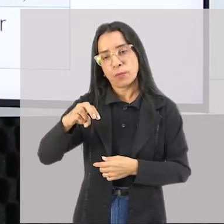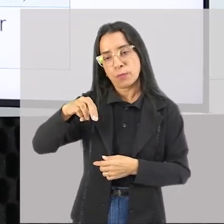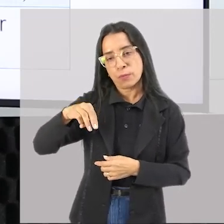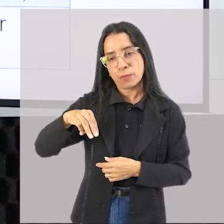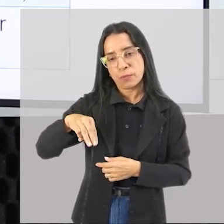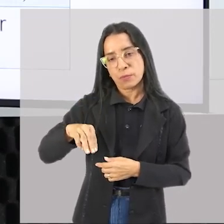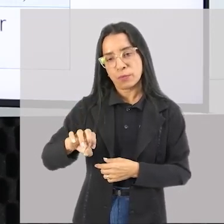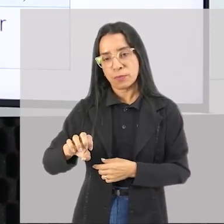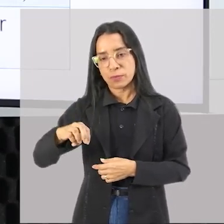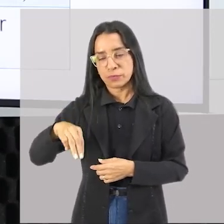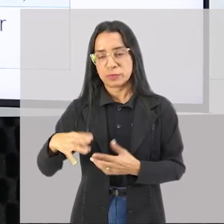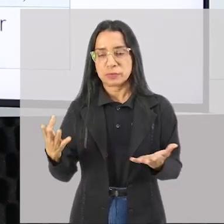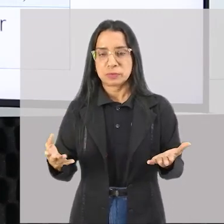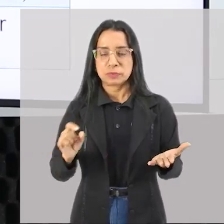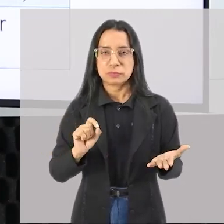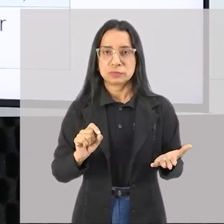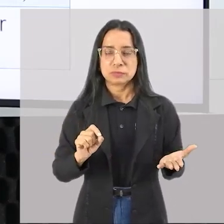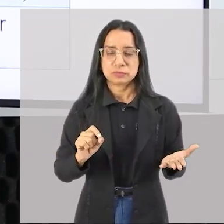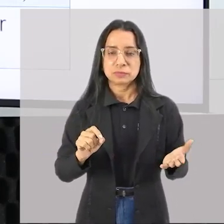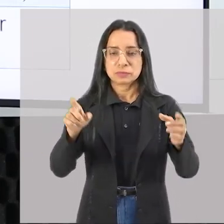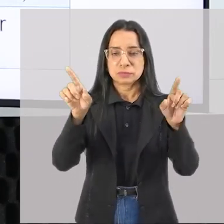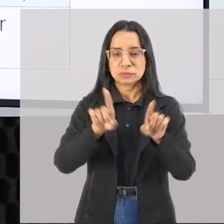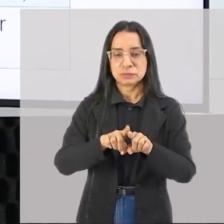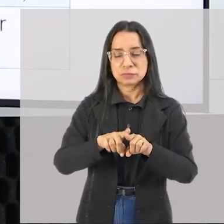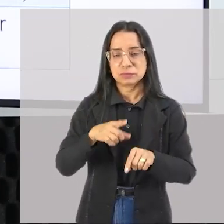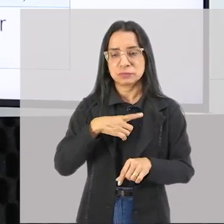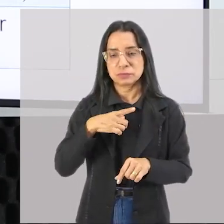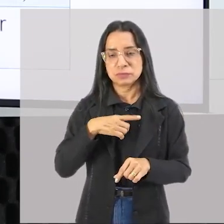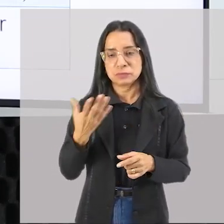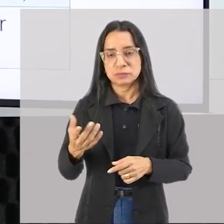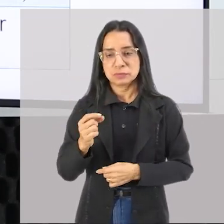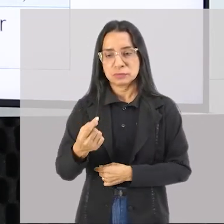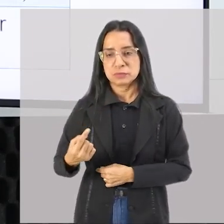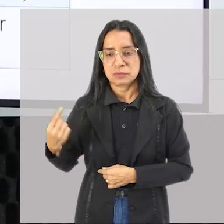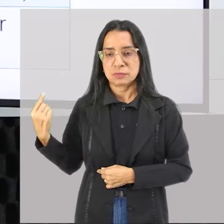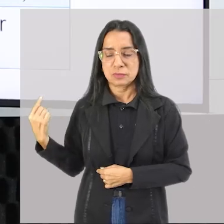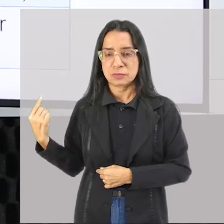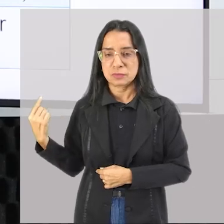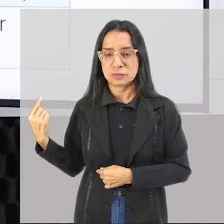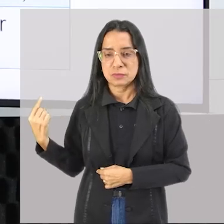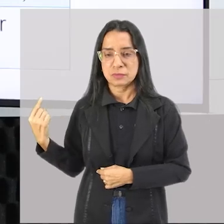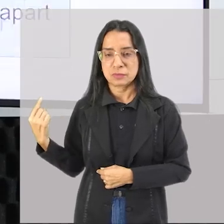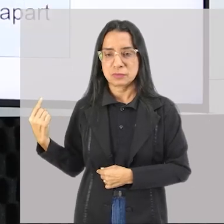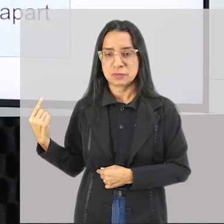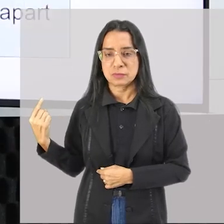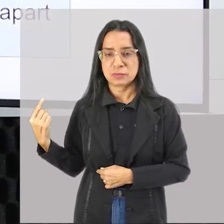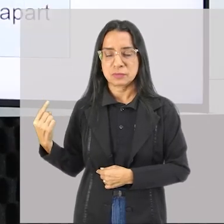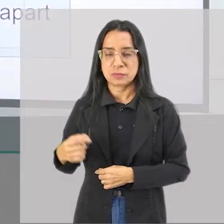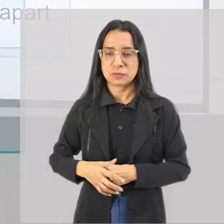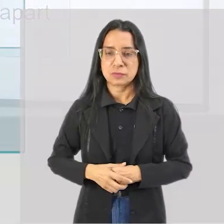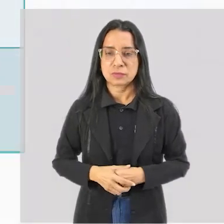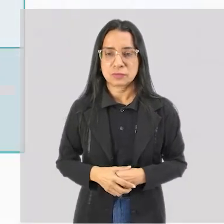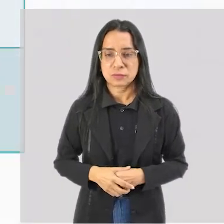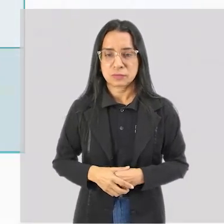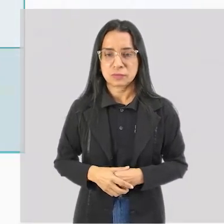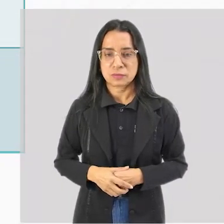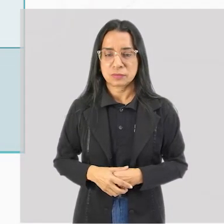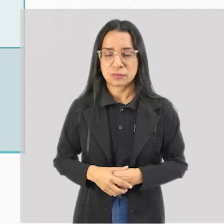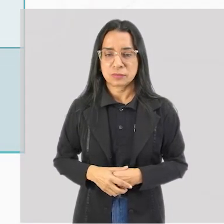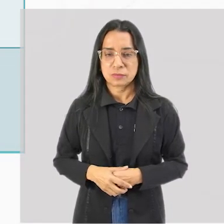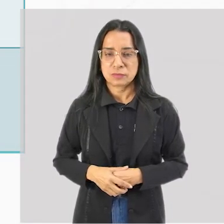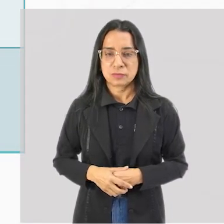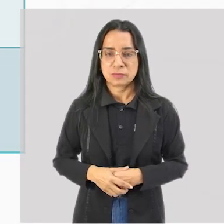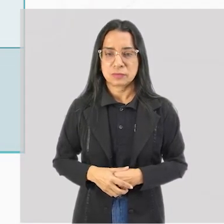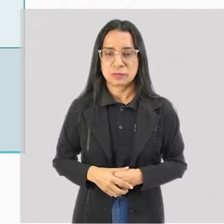Neither seria o nem. Tá? Também existe a pronúncia neither, então você também pode ver com essa